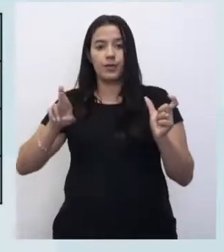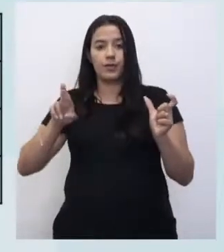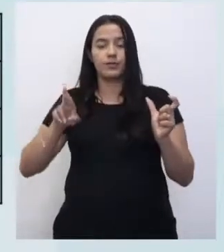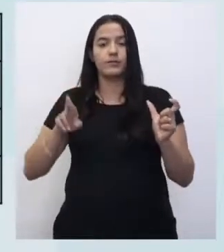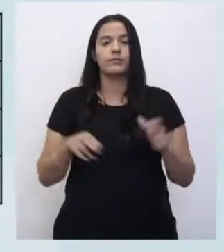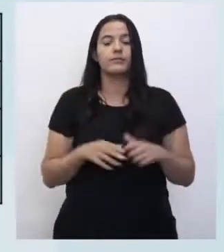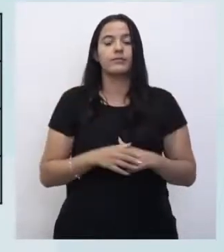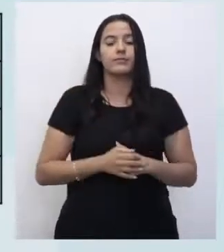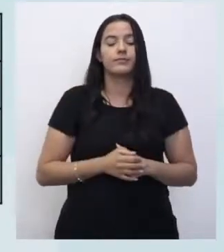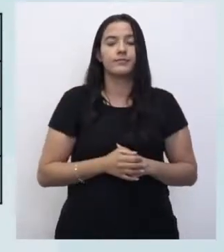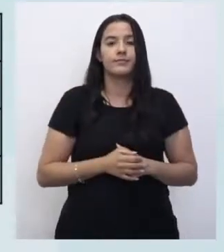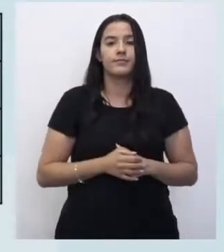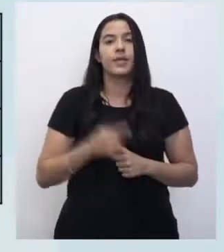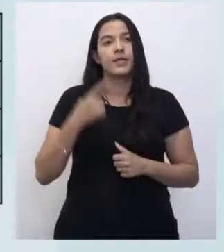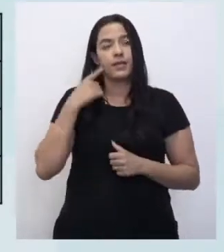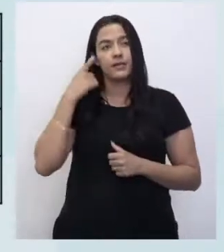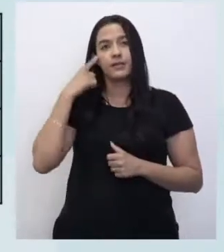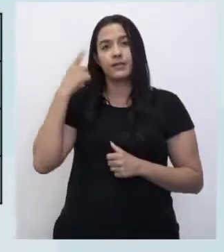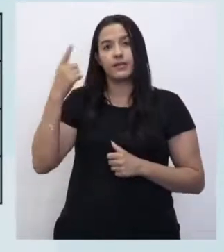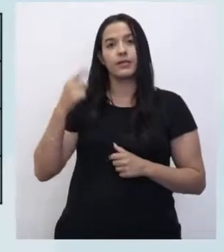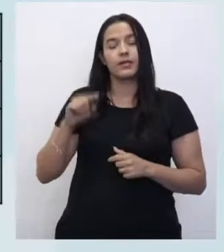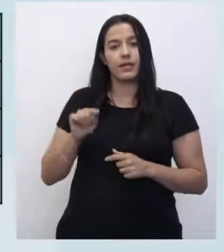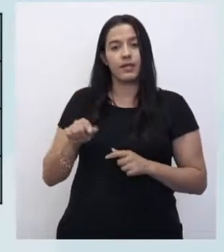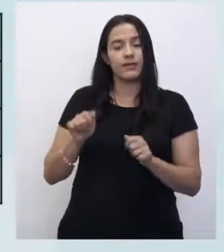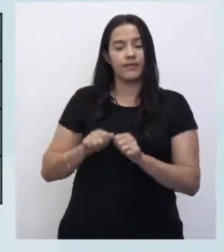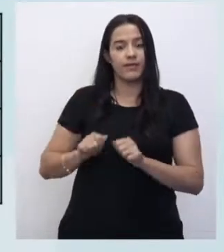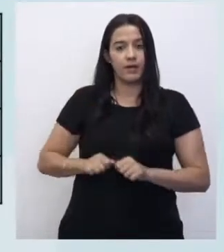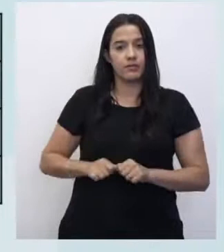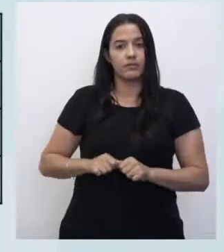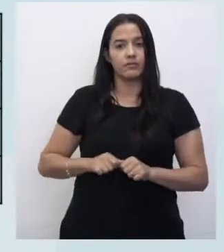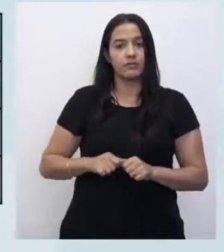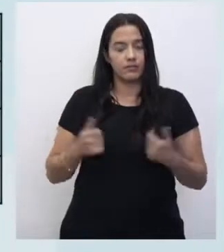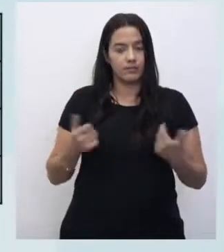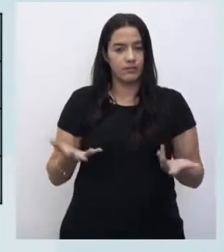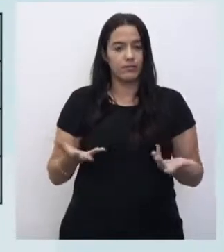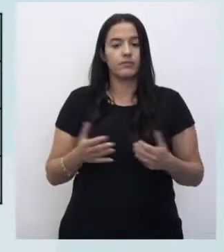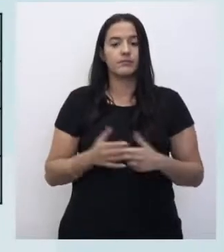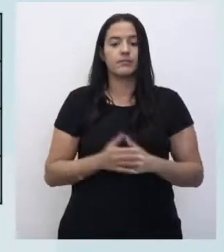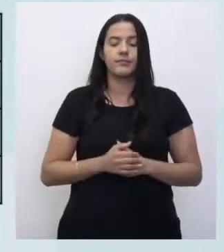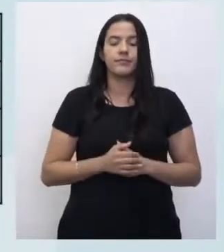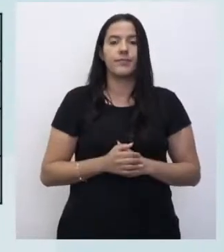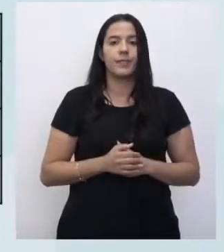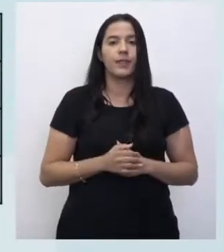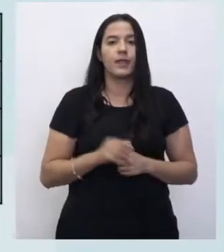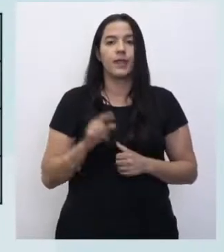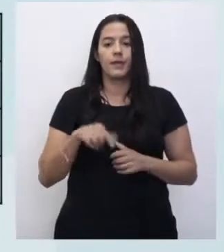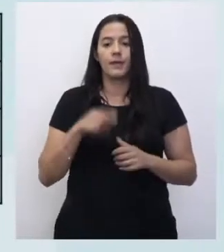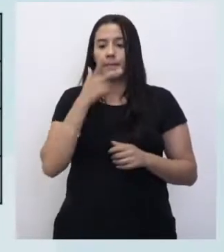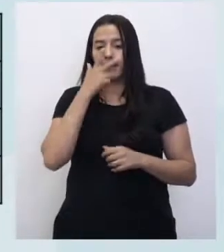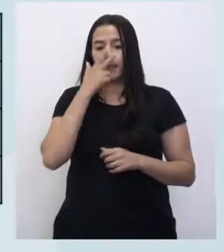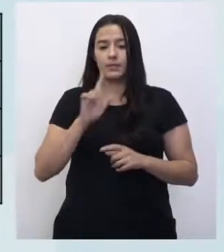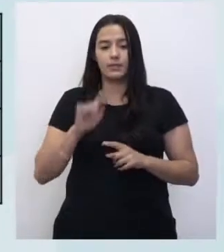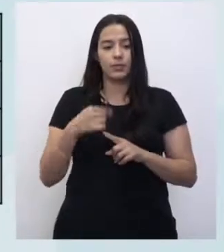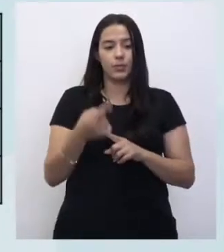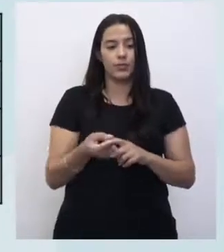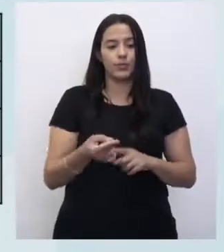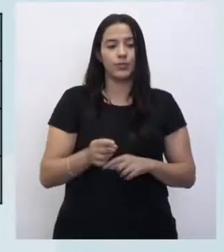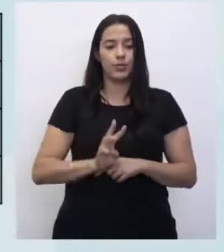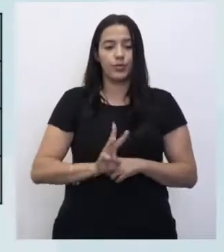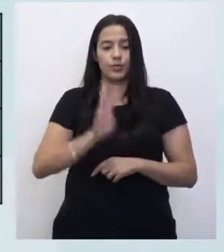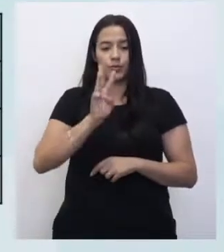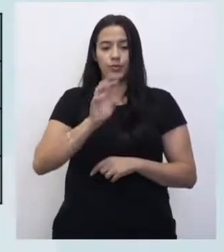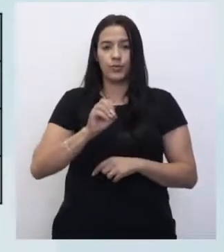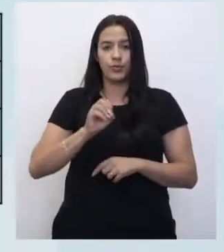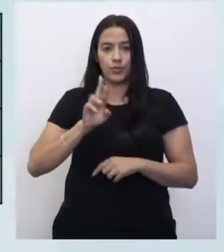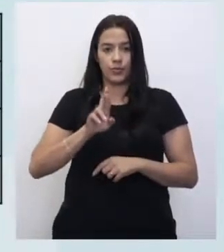né? O ER, ele dá essa ideia de o agente que faz, né? Quando a gente fala do worker, a mesma coisa que aparece ali na próxima. Então,